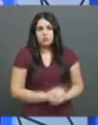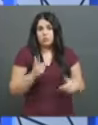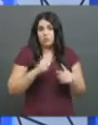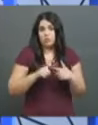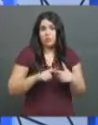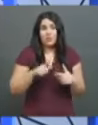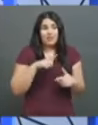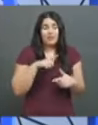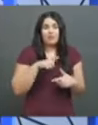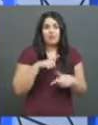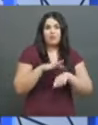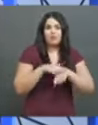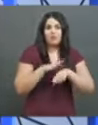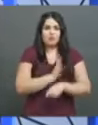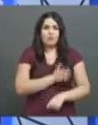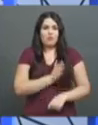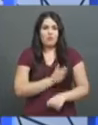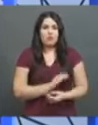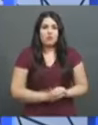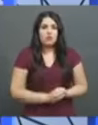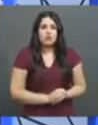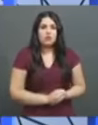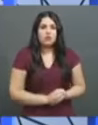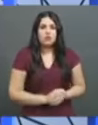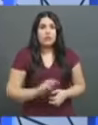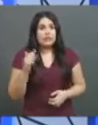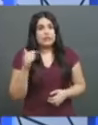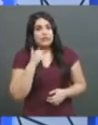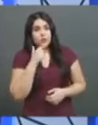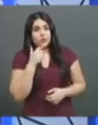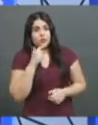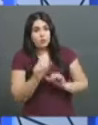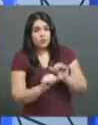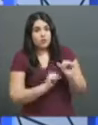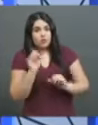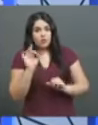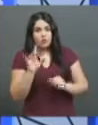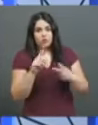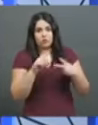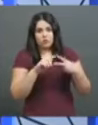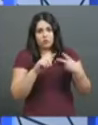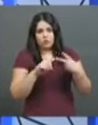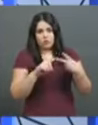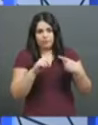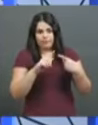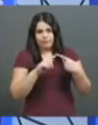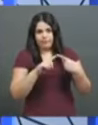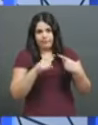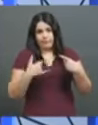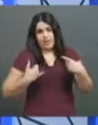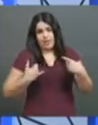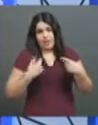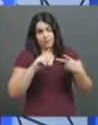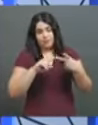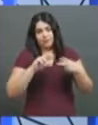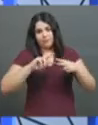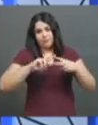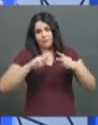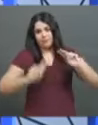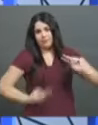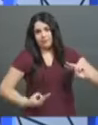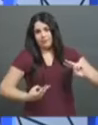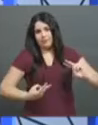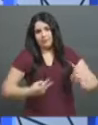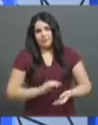uma doença do coração que não tem como mudar são apenas dois: a idade e a genética, a par